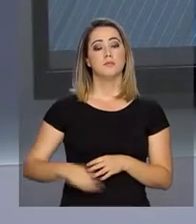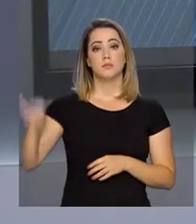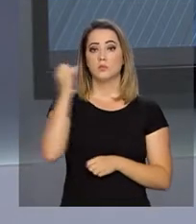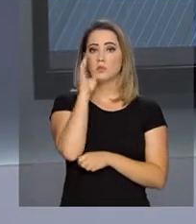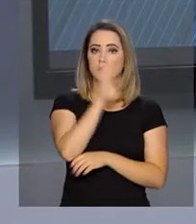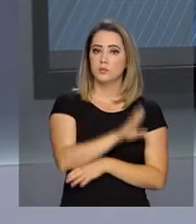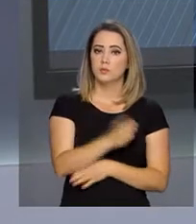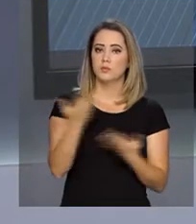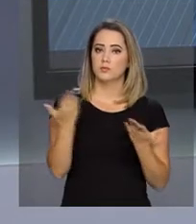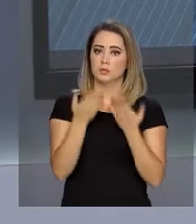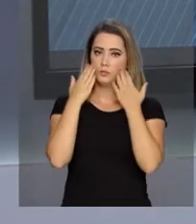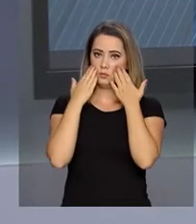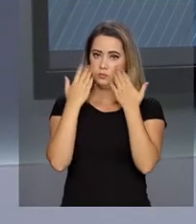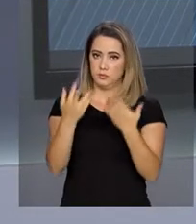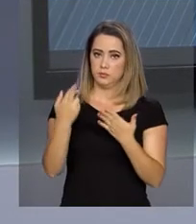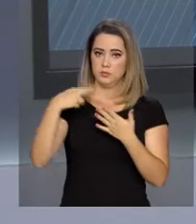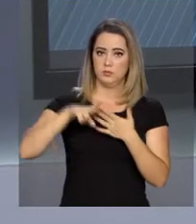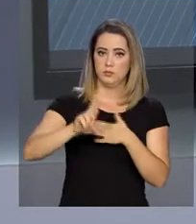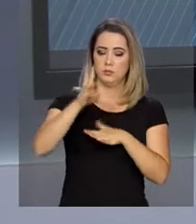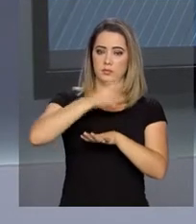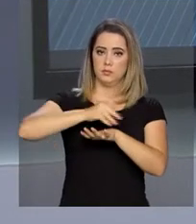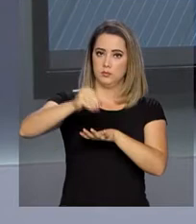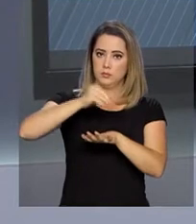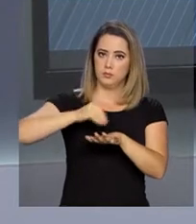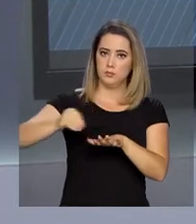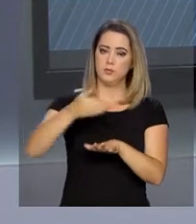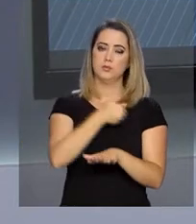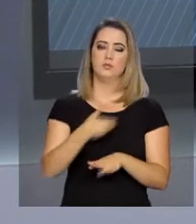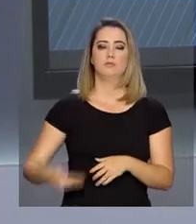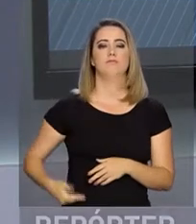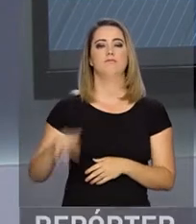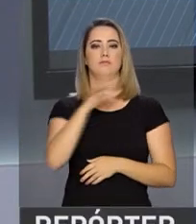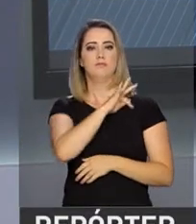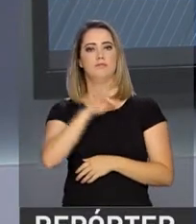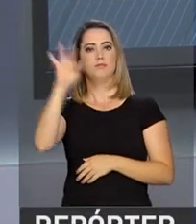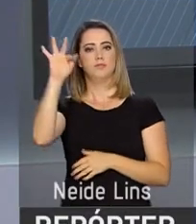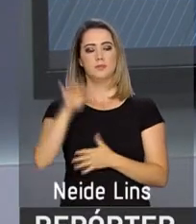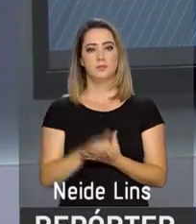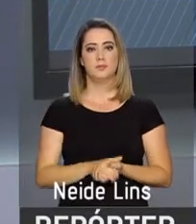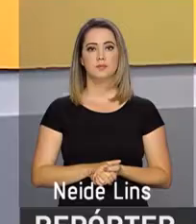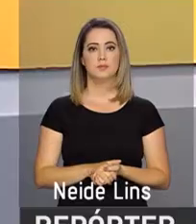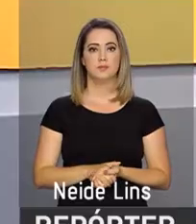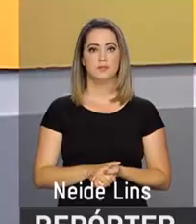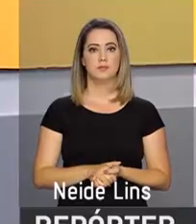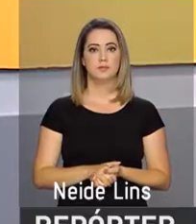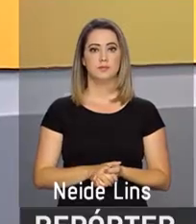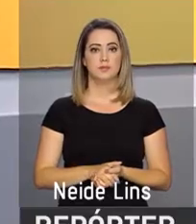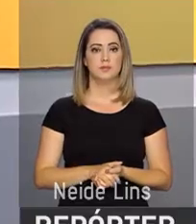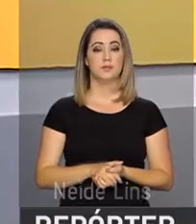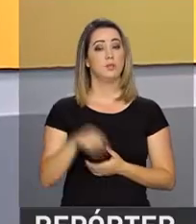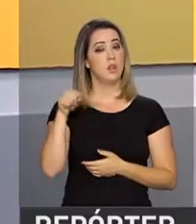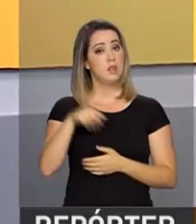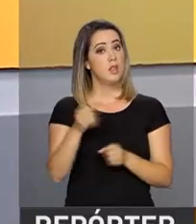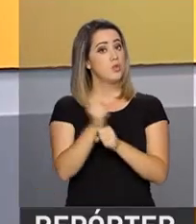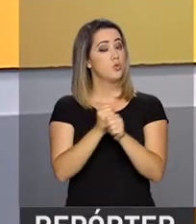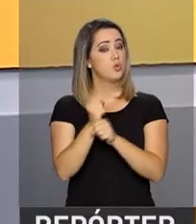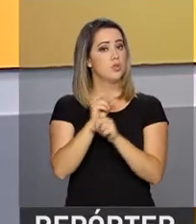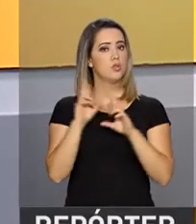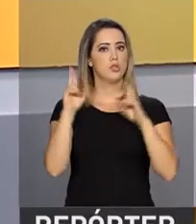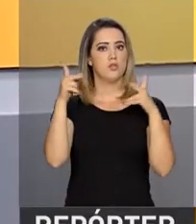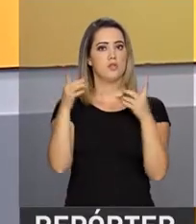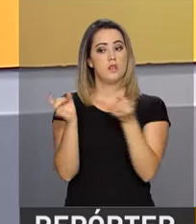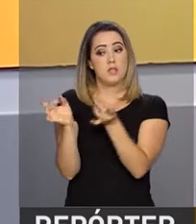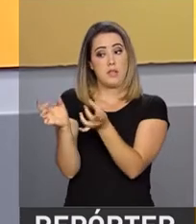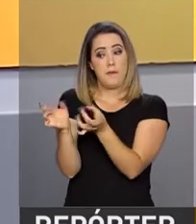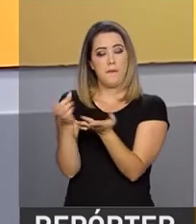Olá, boa tarde. Começa agora mais uma edição do Repórter NBR com as notícias do governo federal. Neste ano, a diferença entre